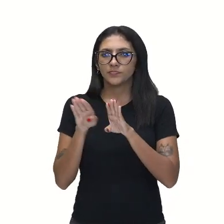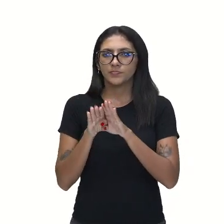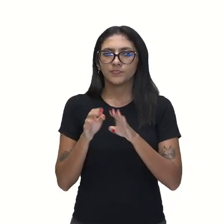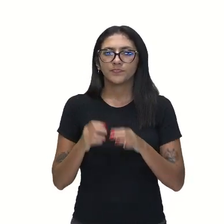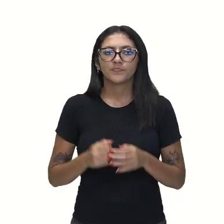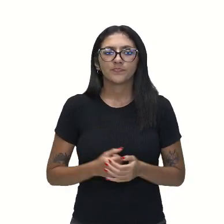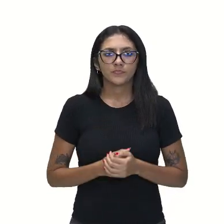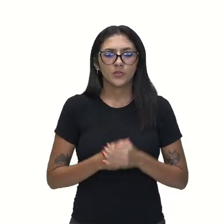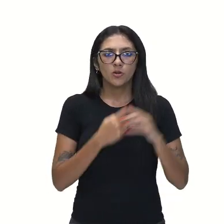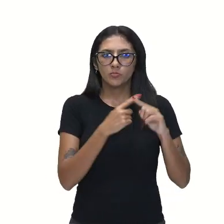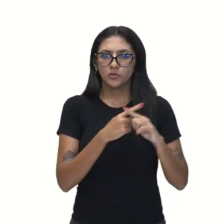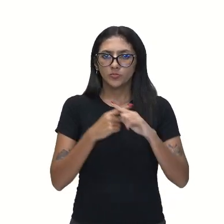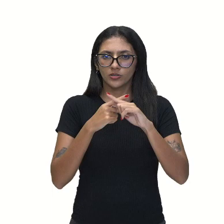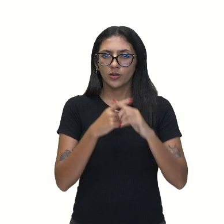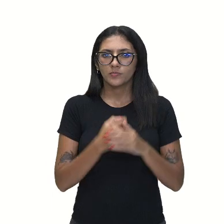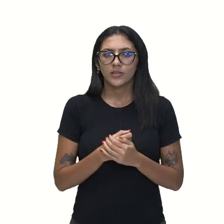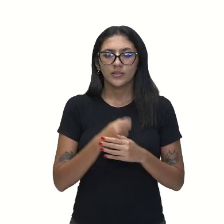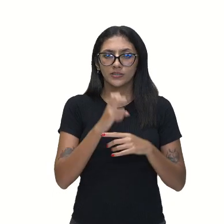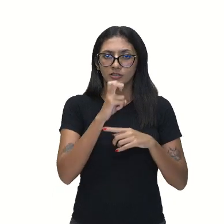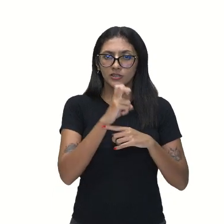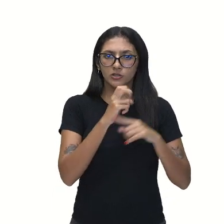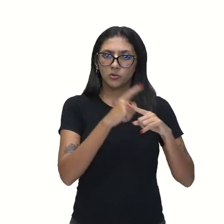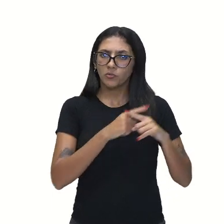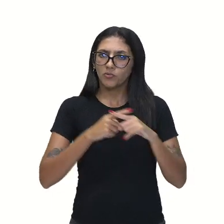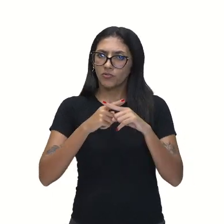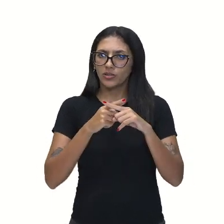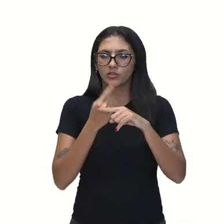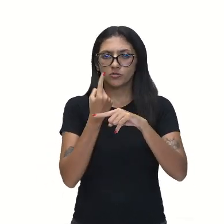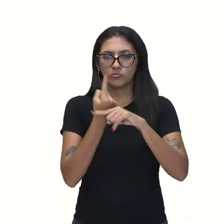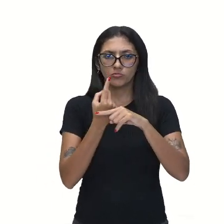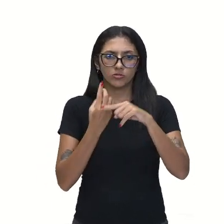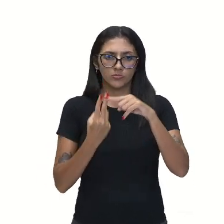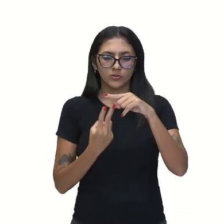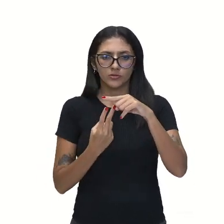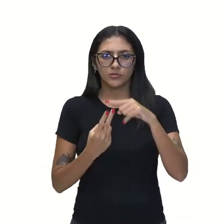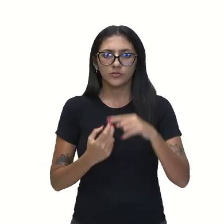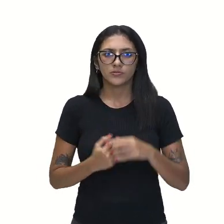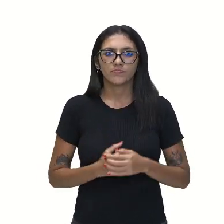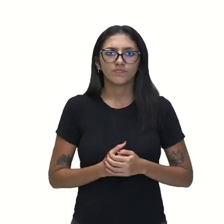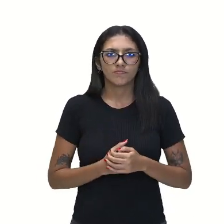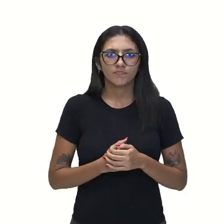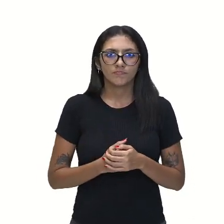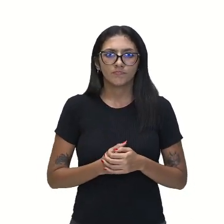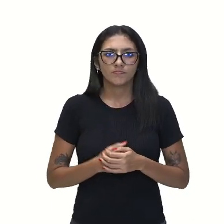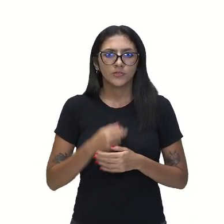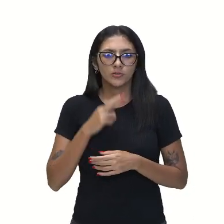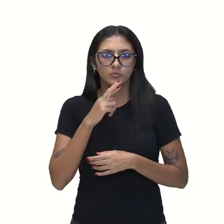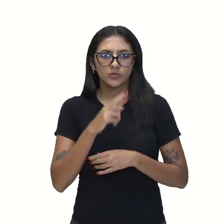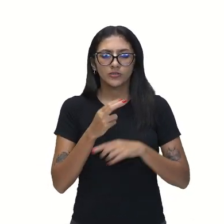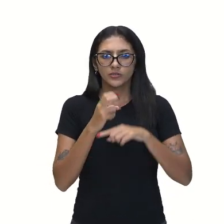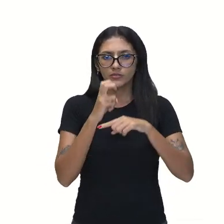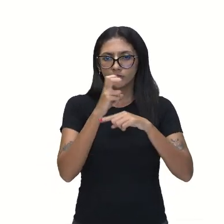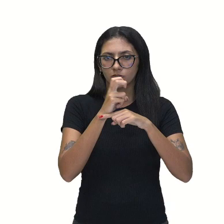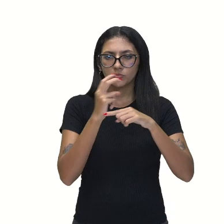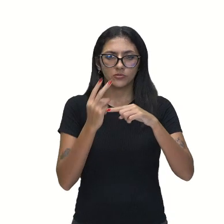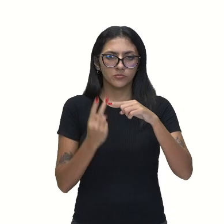Vou multiplicar 5 vezes 1 sobre 2, que vai dar 5 sobre